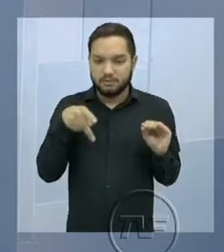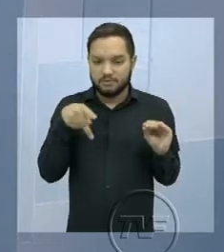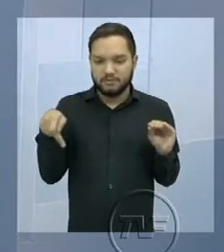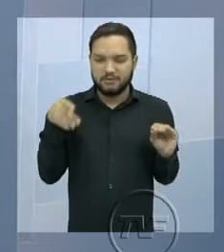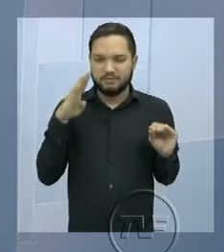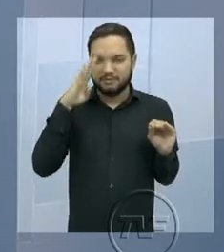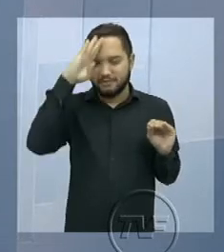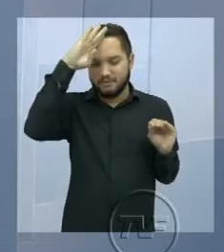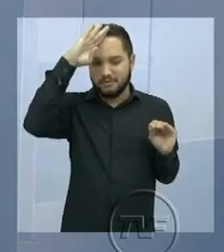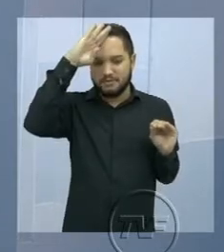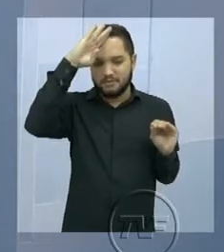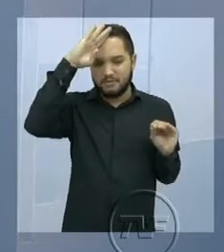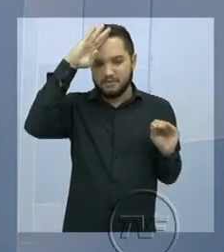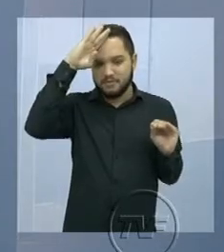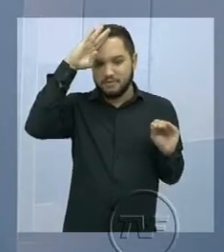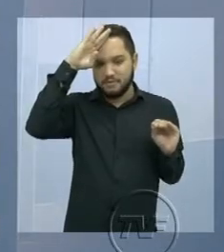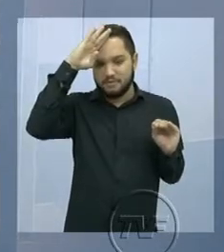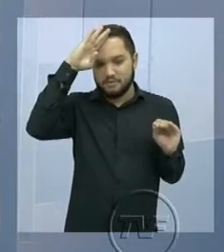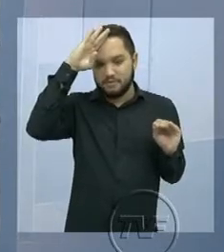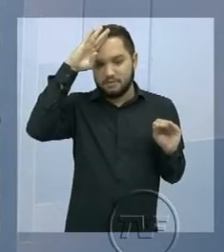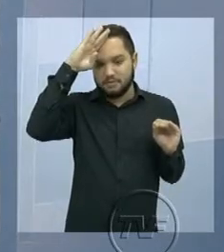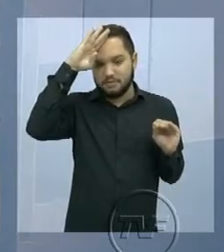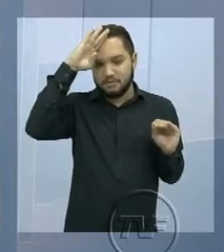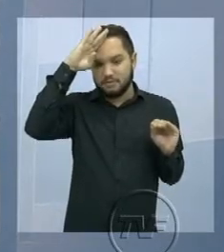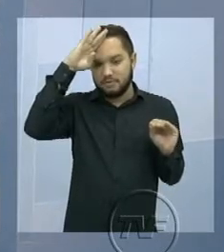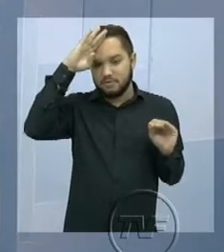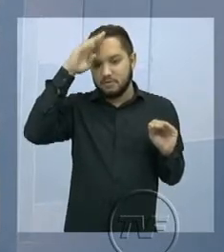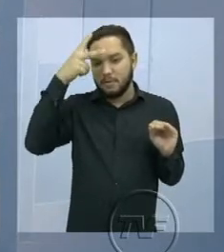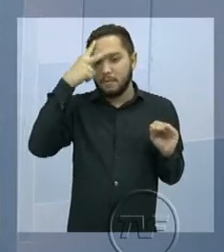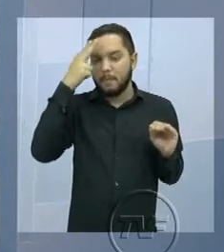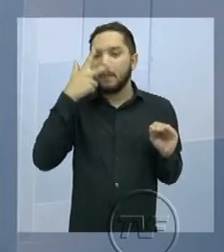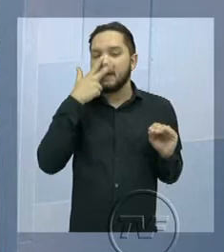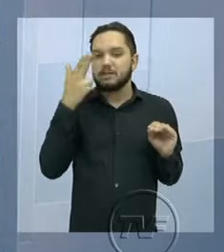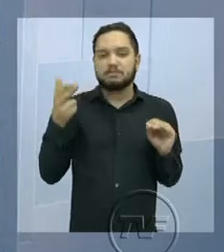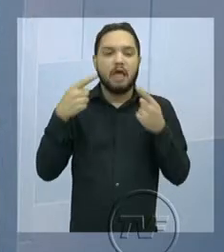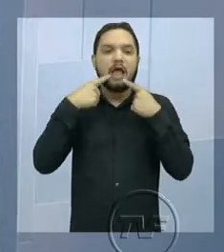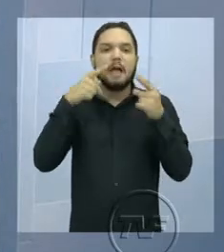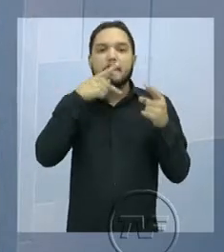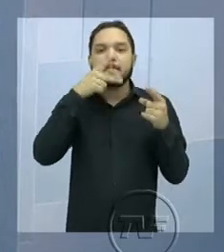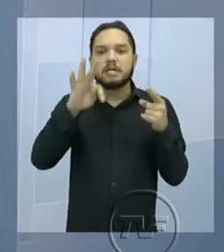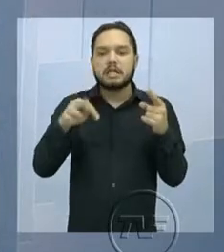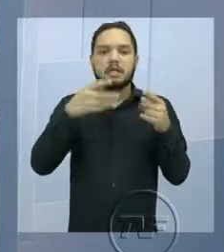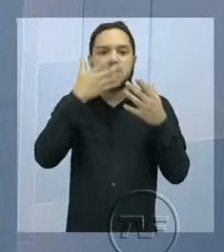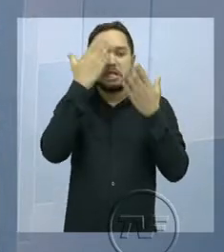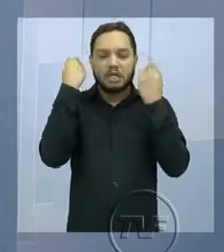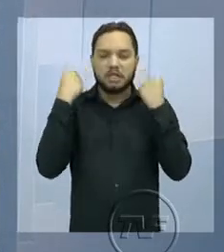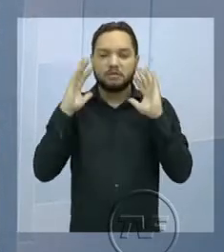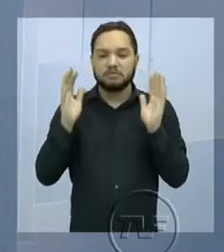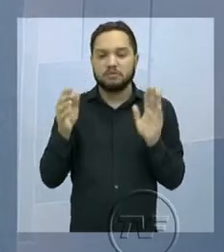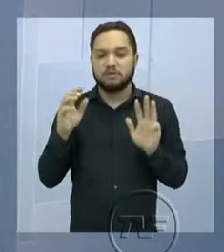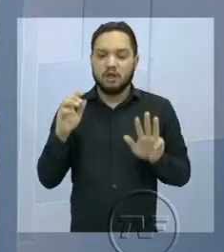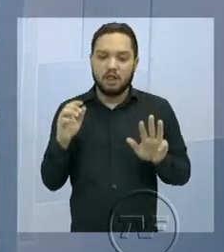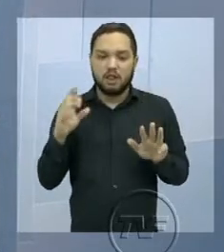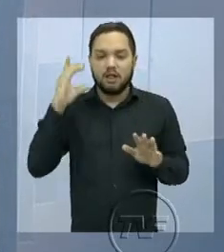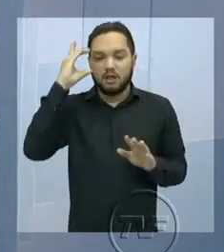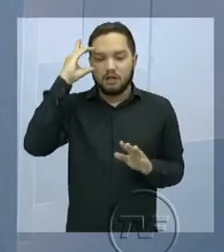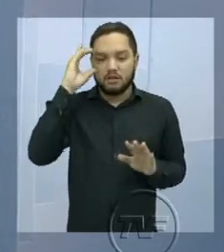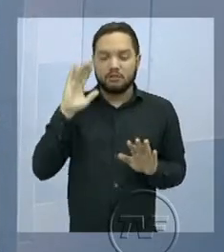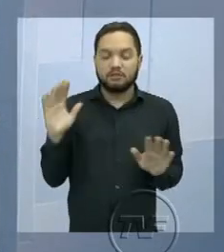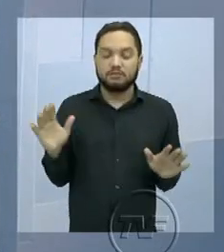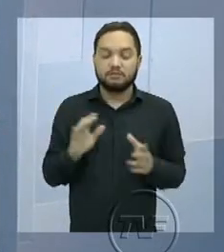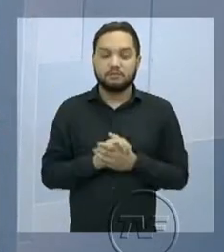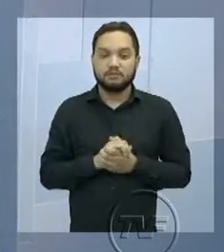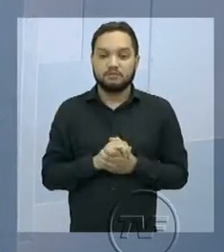Jair Messias Bolsonaro literalmente esqueceu o PT, do ex-presidente Lula e do ex-presidente Dilma Rousseff, entre